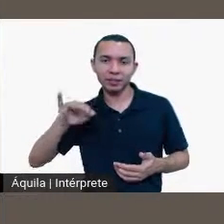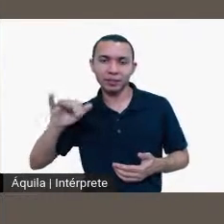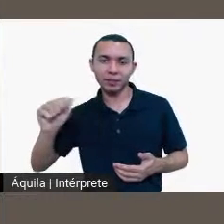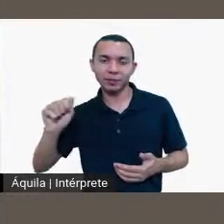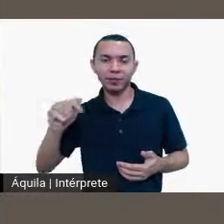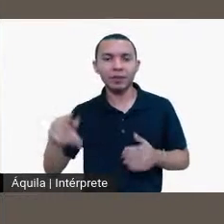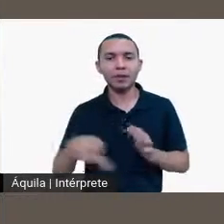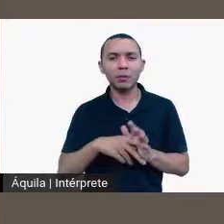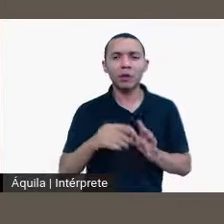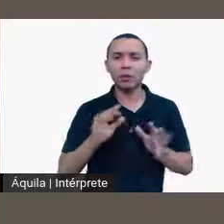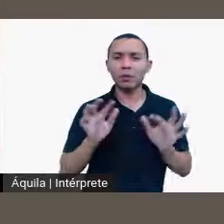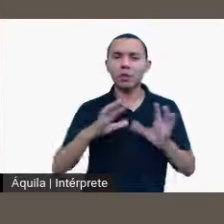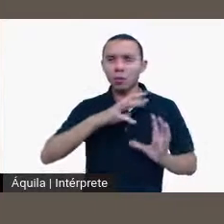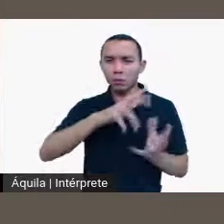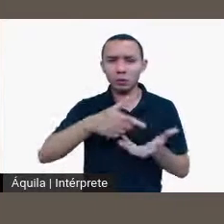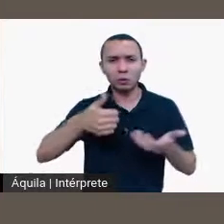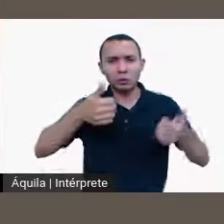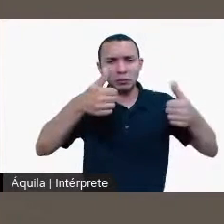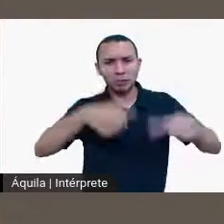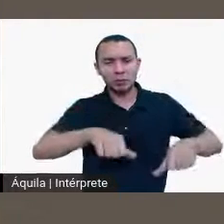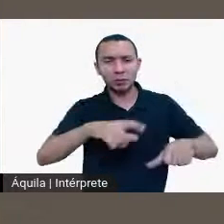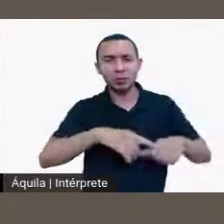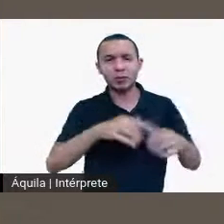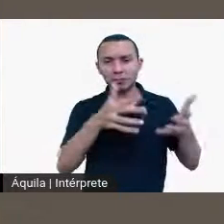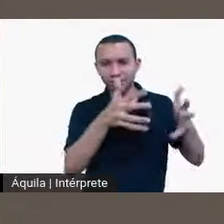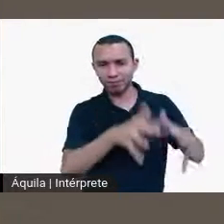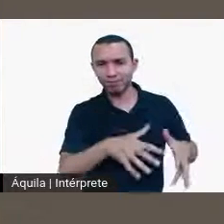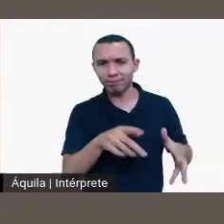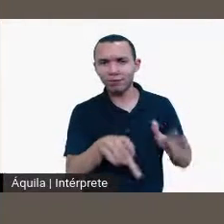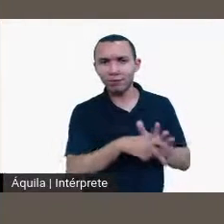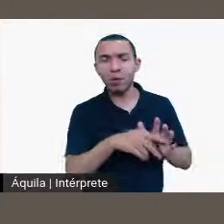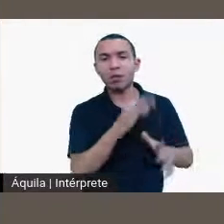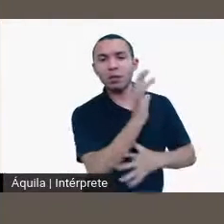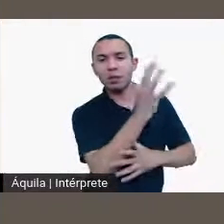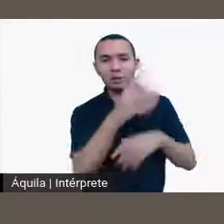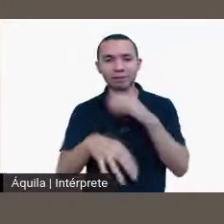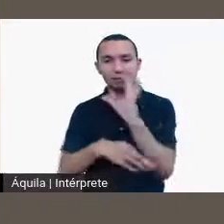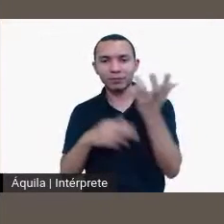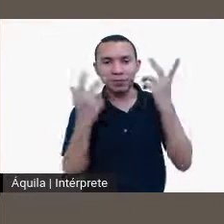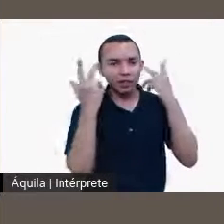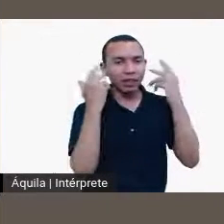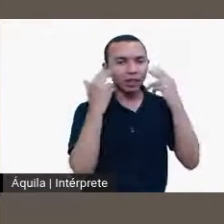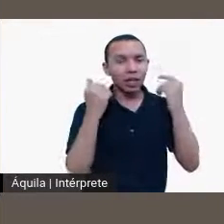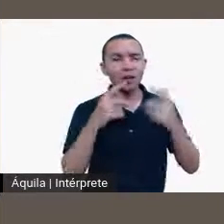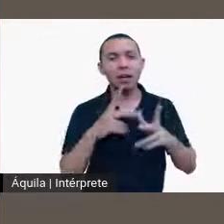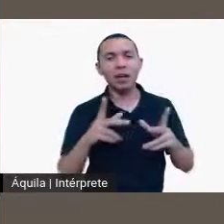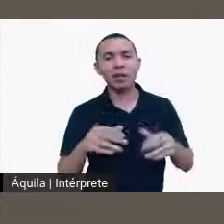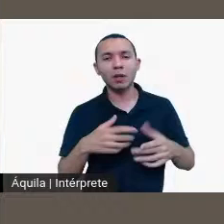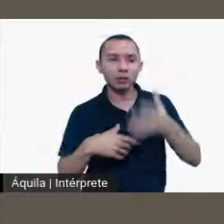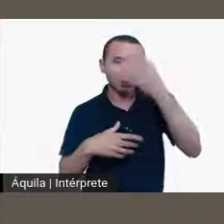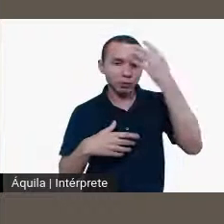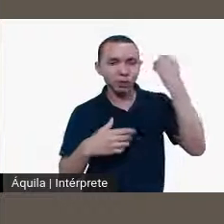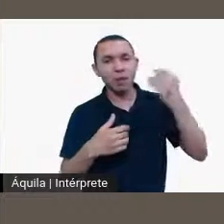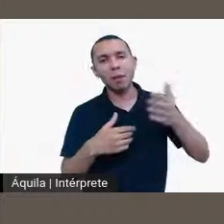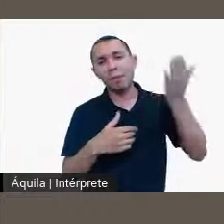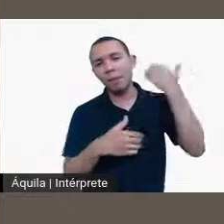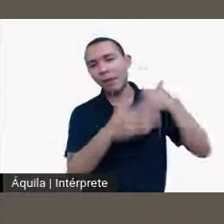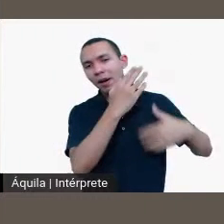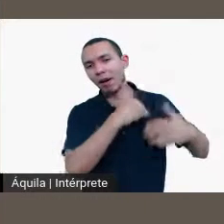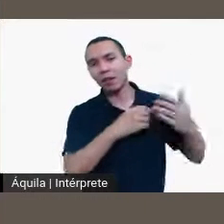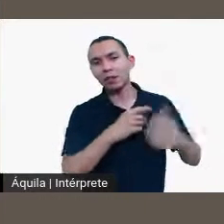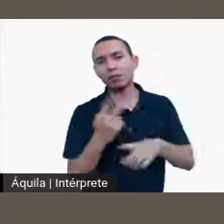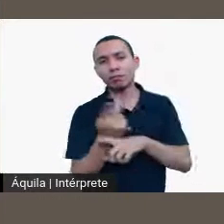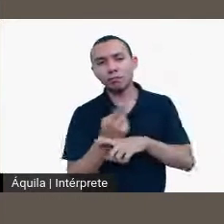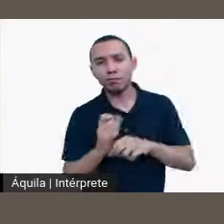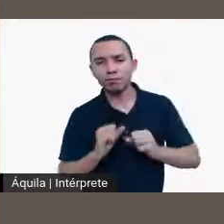mundo, com ruínas, com a gradual retomada da natureza, como esquecimento do falso de outrora e a busca de que